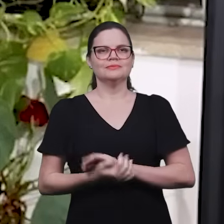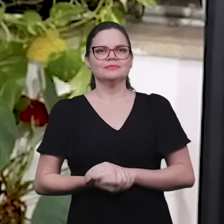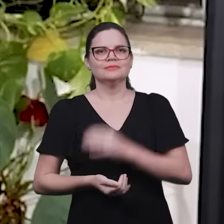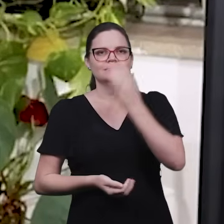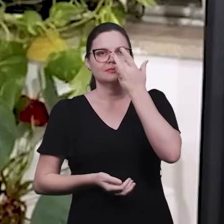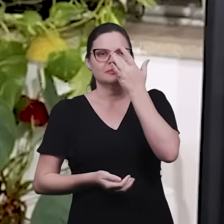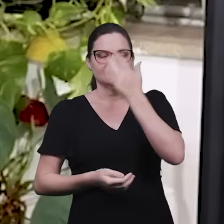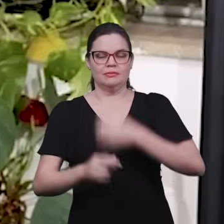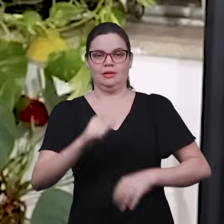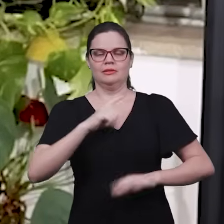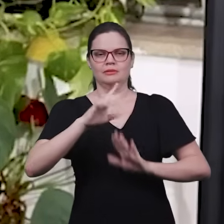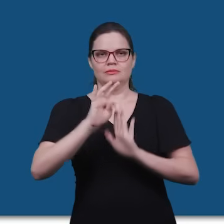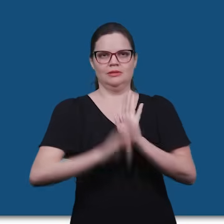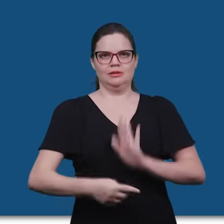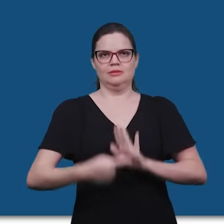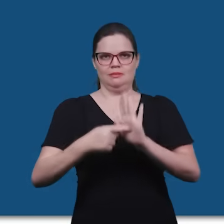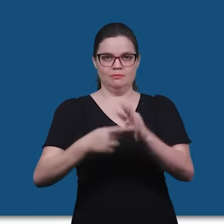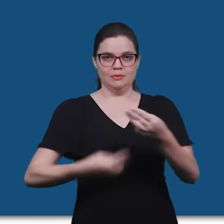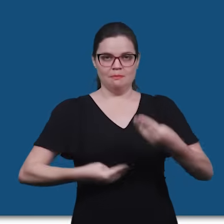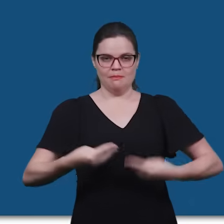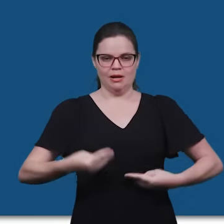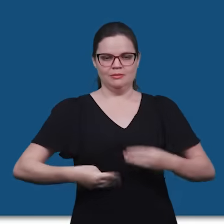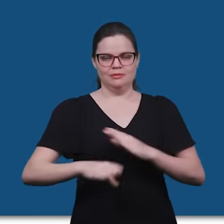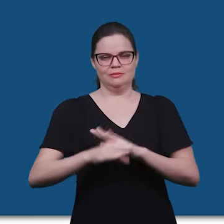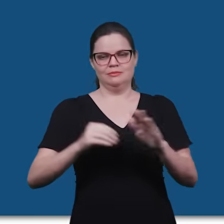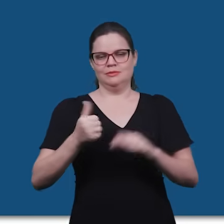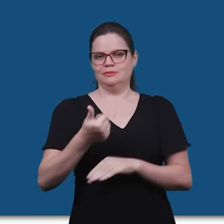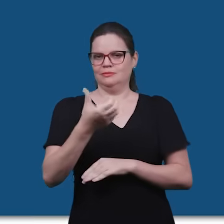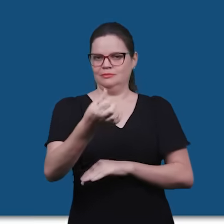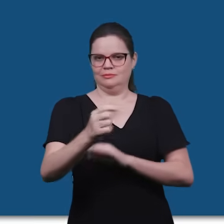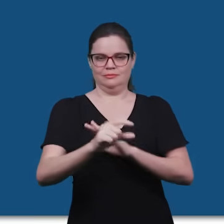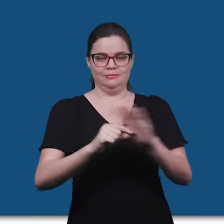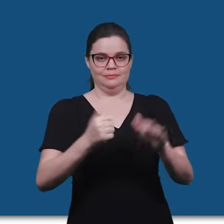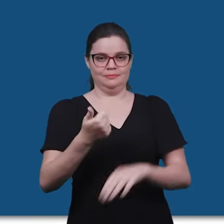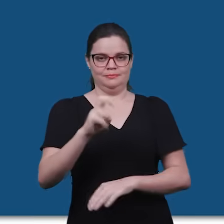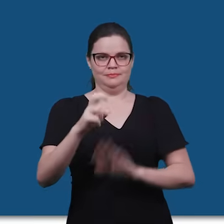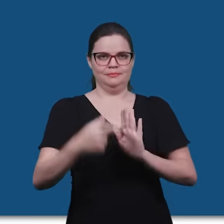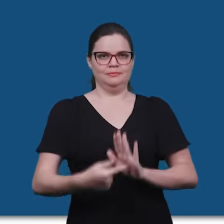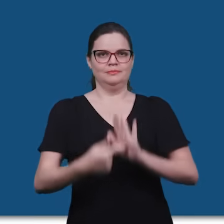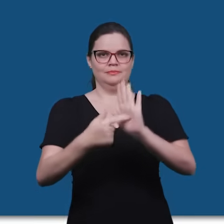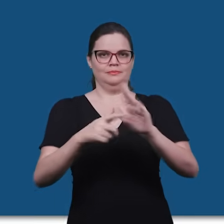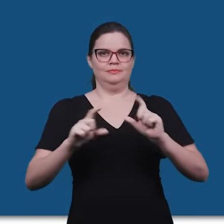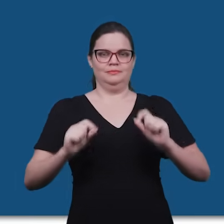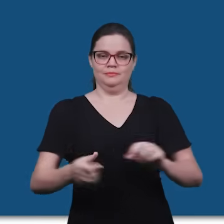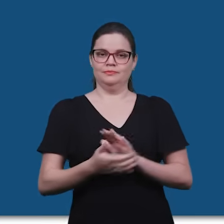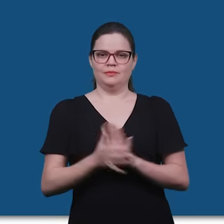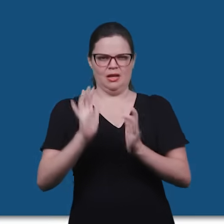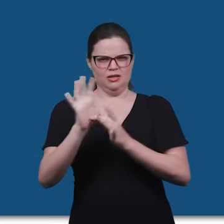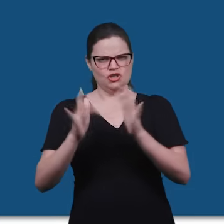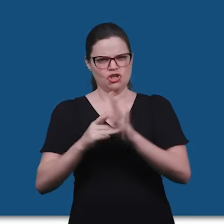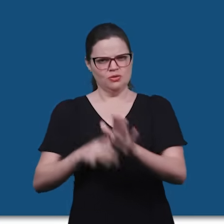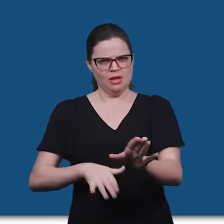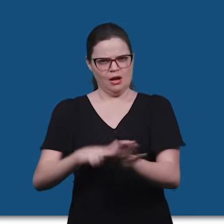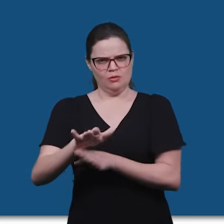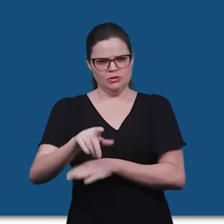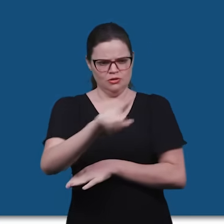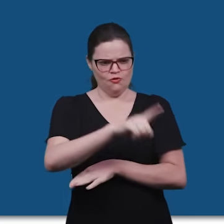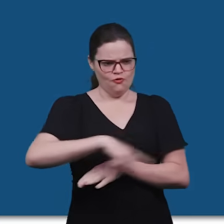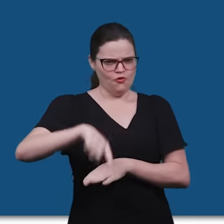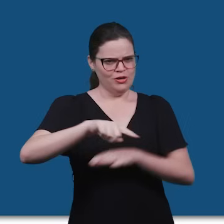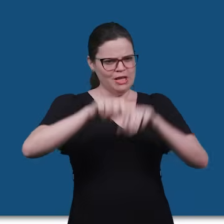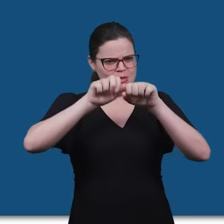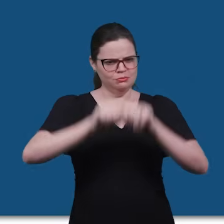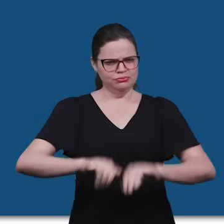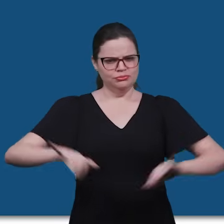que, no Evangelho de Marcos 16:15, diz assim: Ide por todo